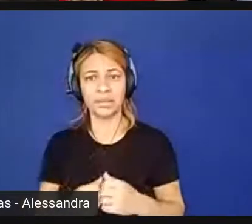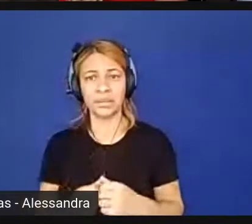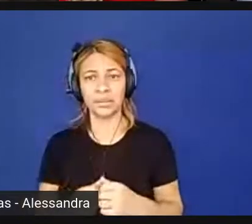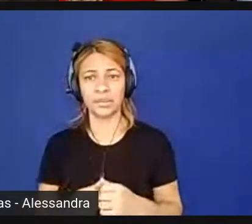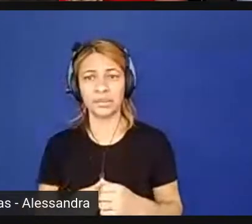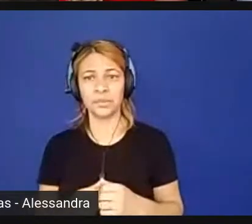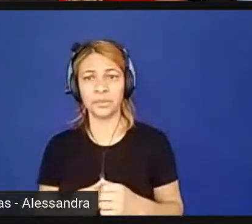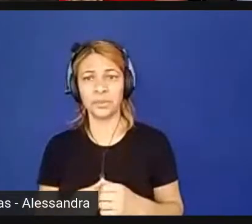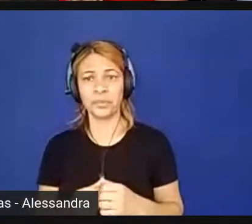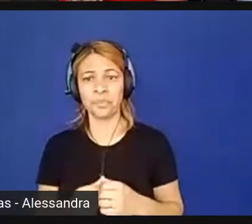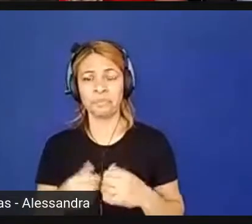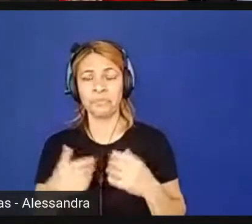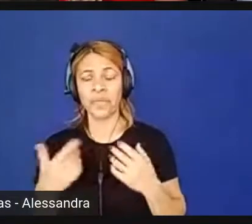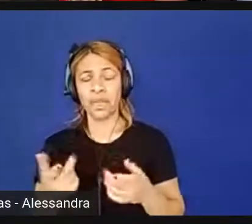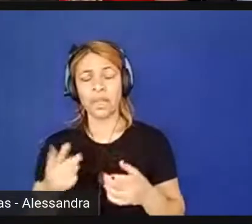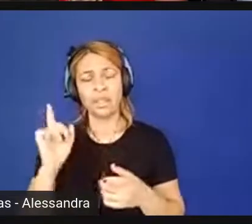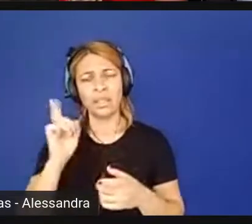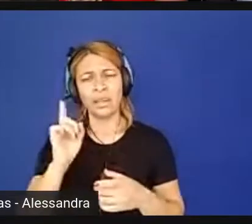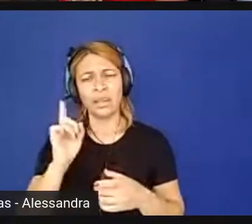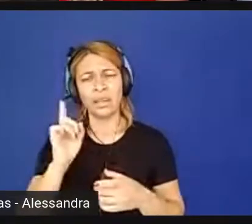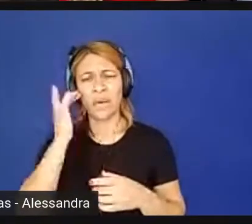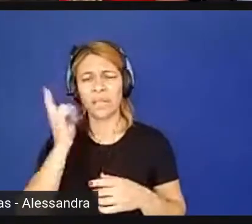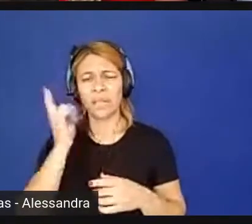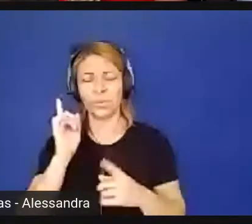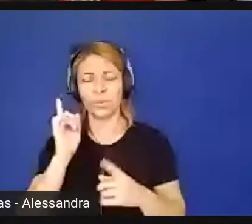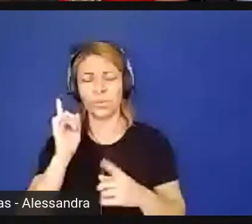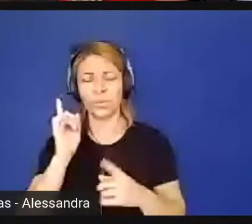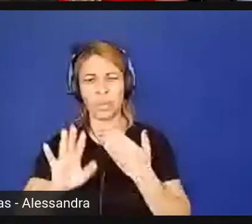Eu acho que não, assim, olha só.